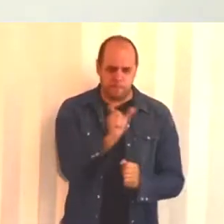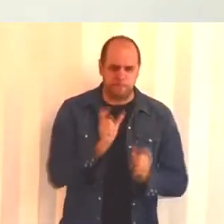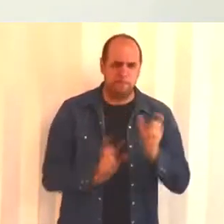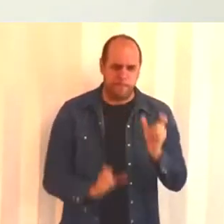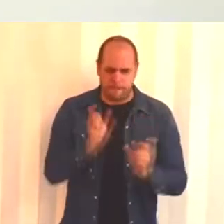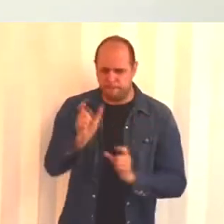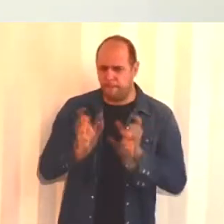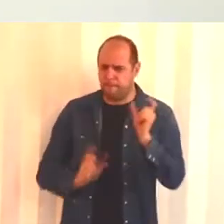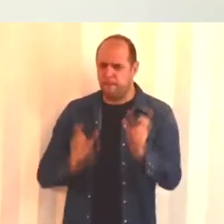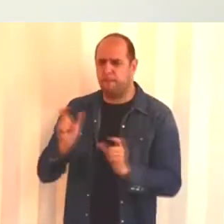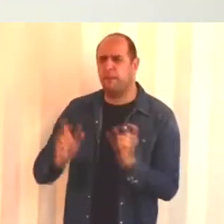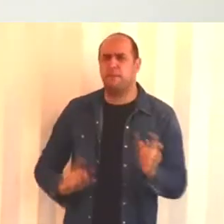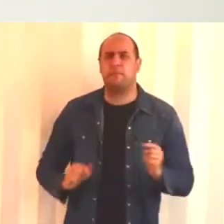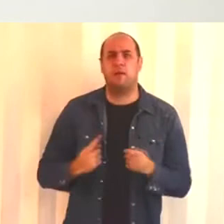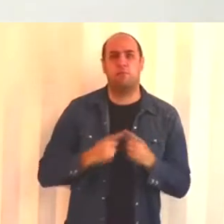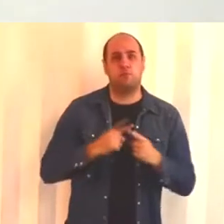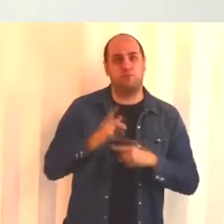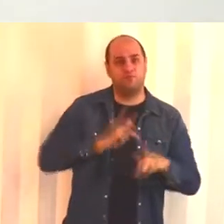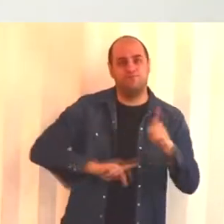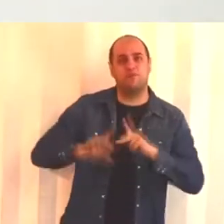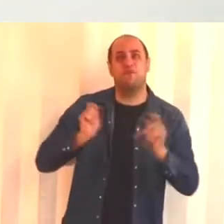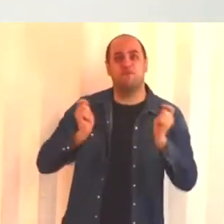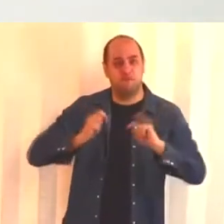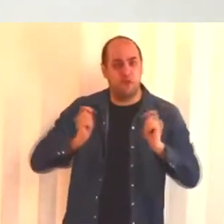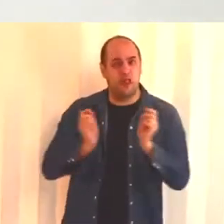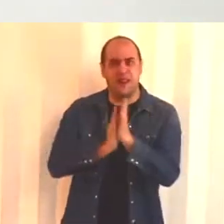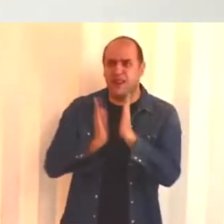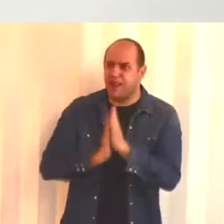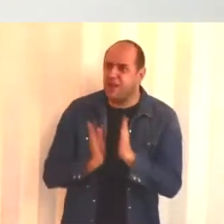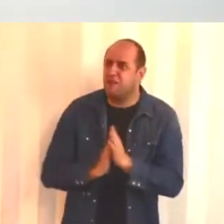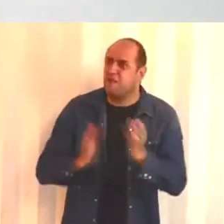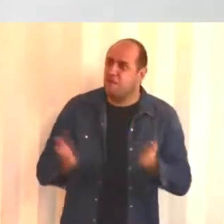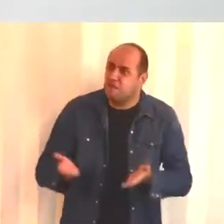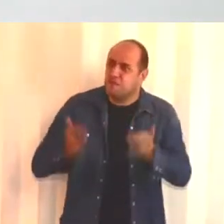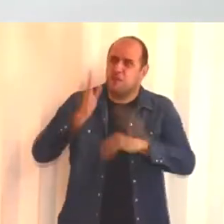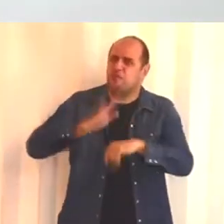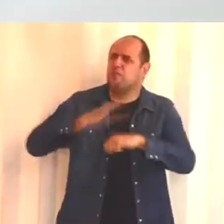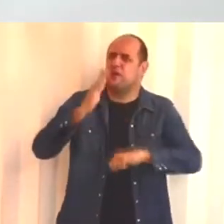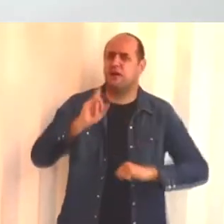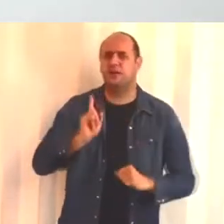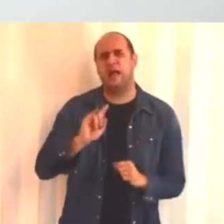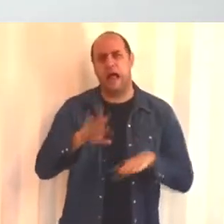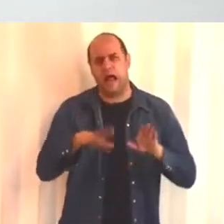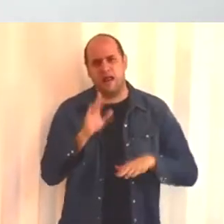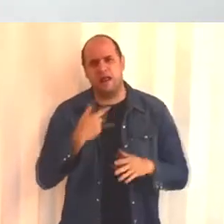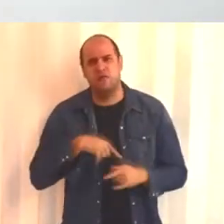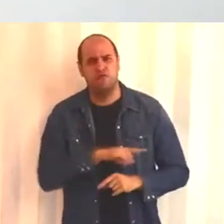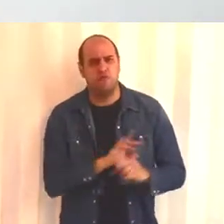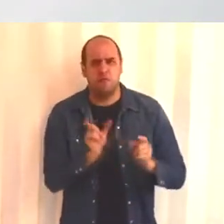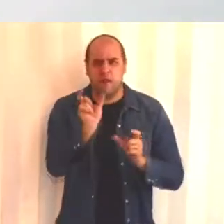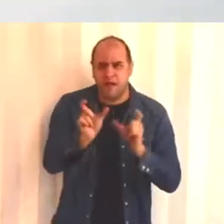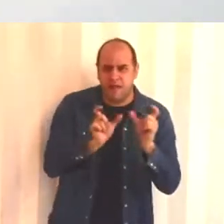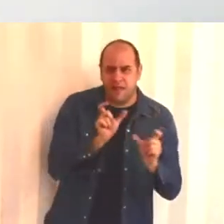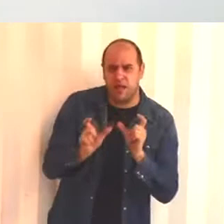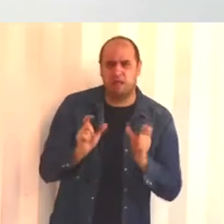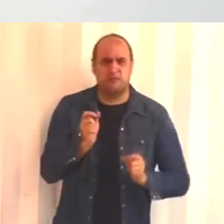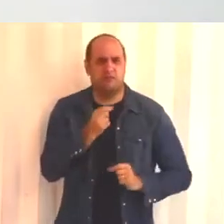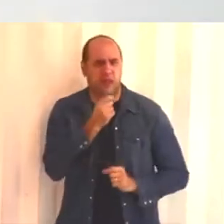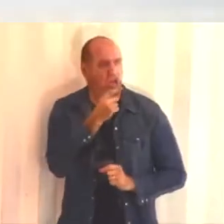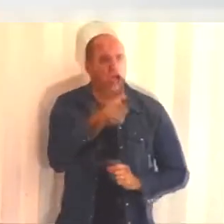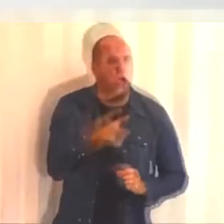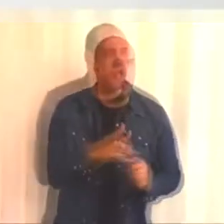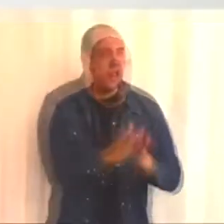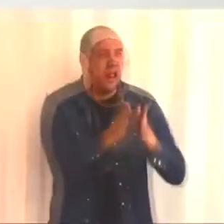povo poderia dizer a Deus em relação ao louvor. Então ele, mais do que louvar a Deus, às vezes a gente utiliza essa palavra de forma